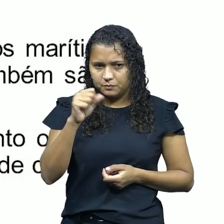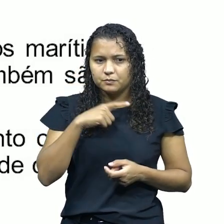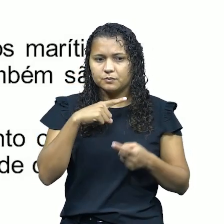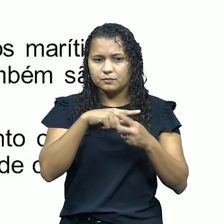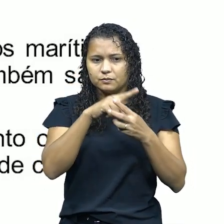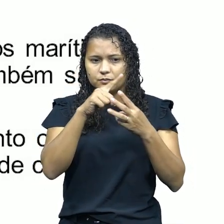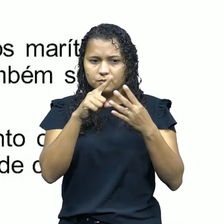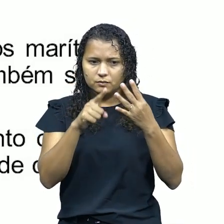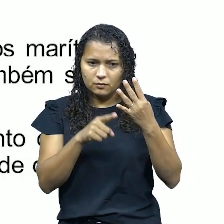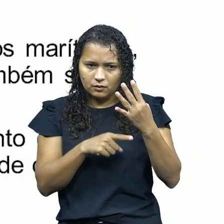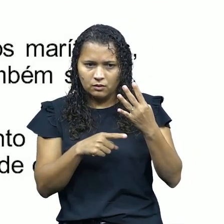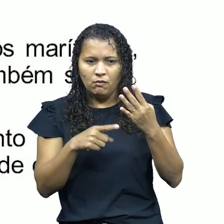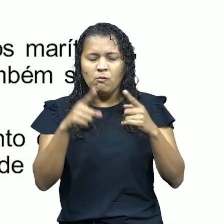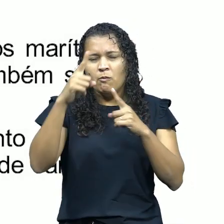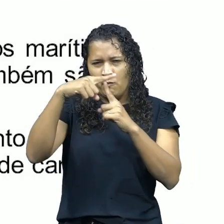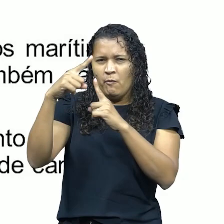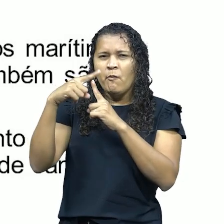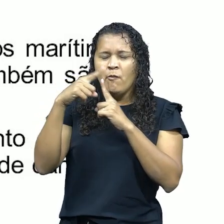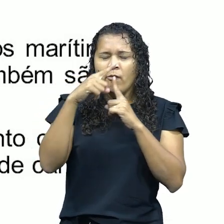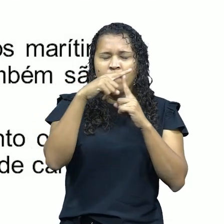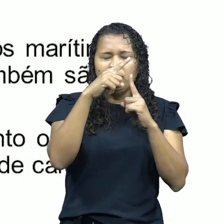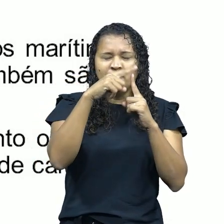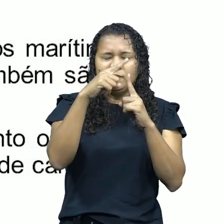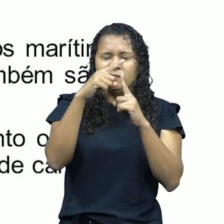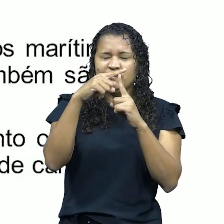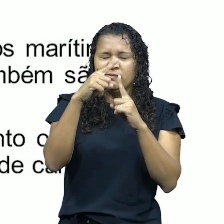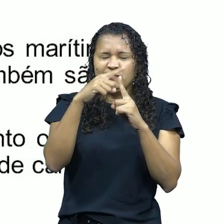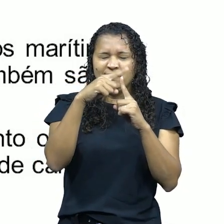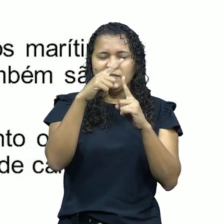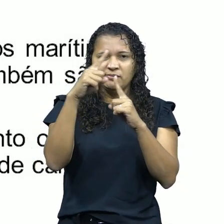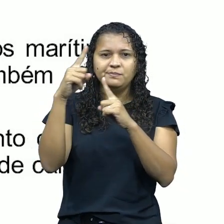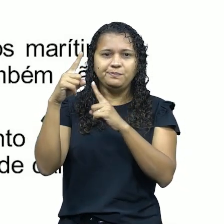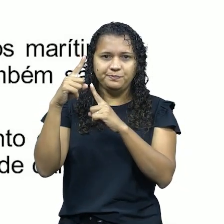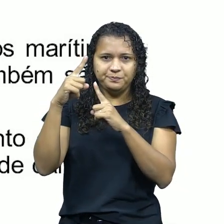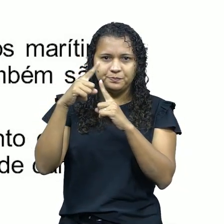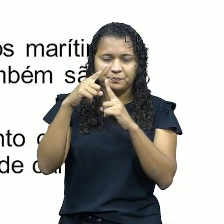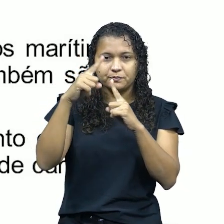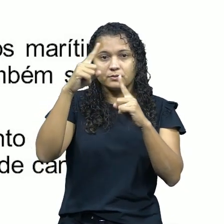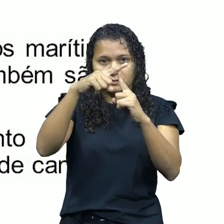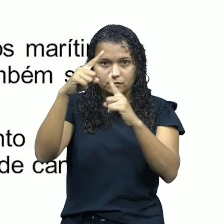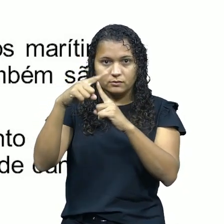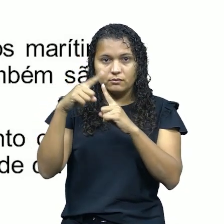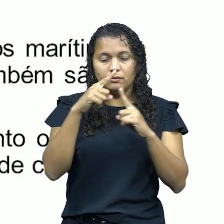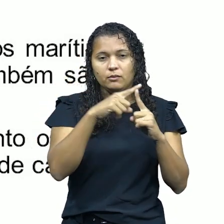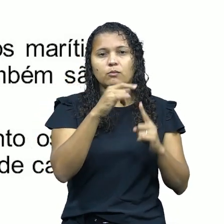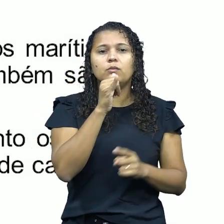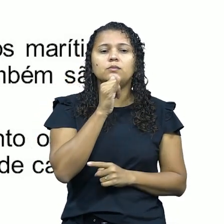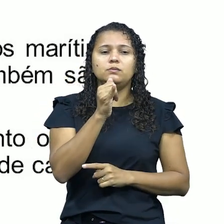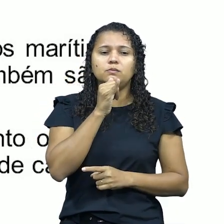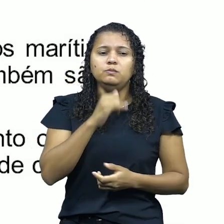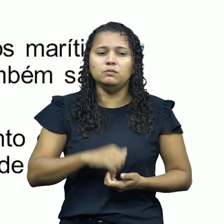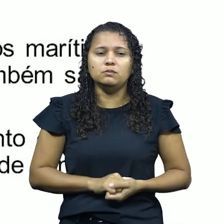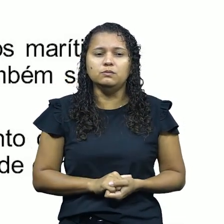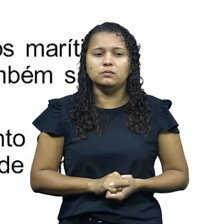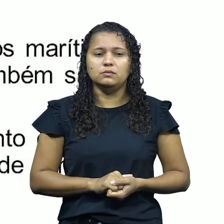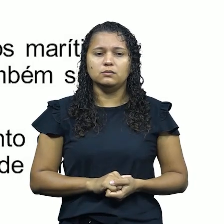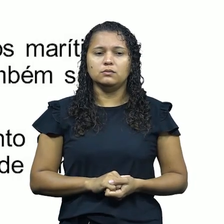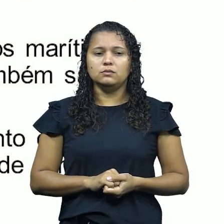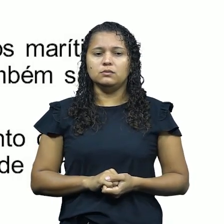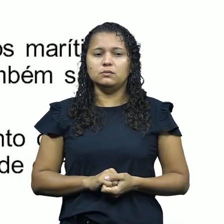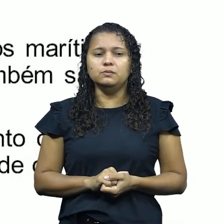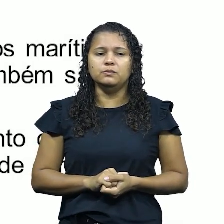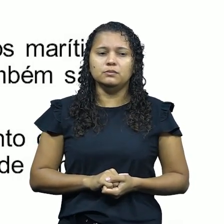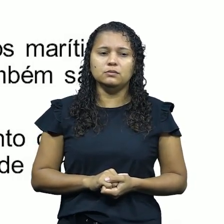divididos em alguns tipos, né? Dependendo de algumas informações. Por exemplo, um tipo de porto que